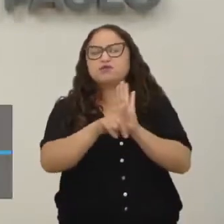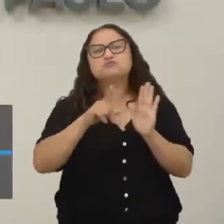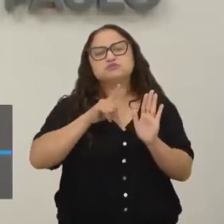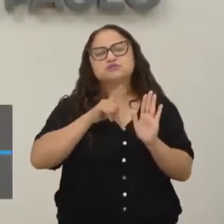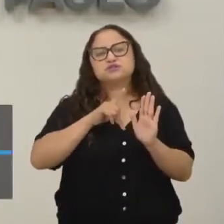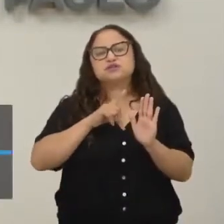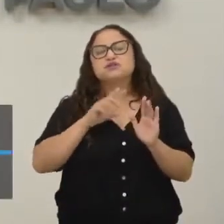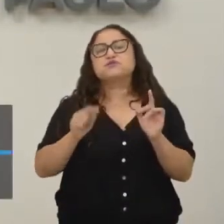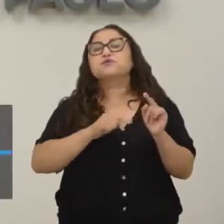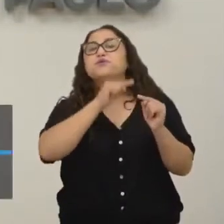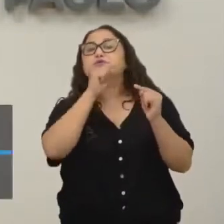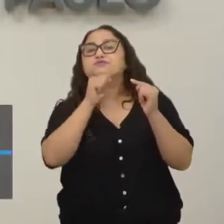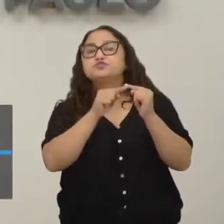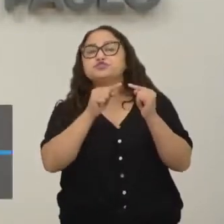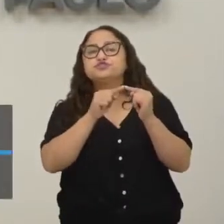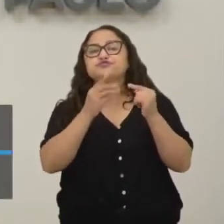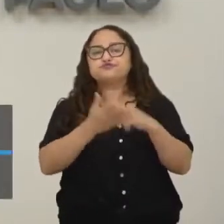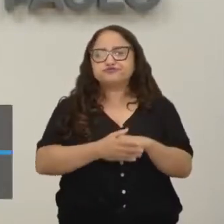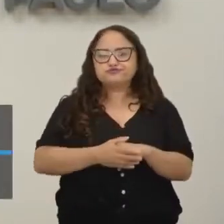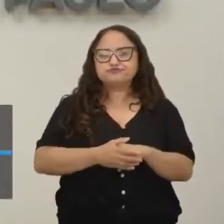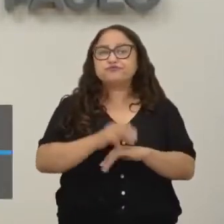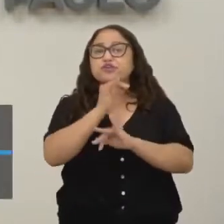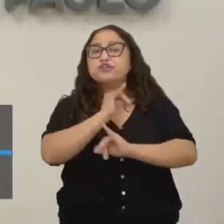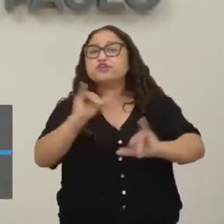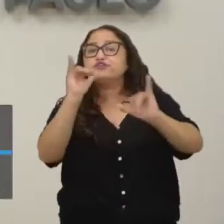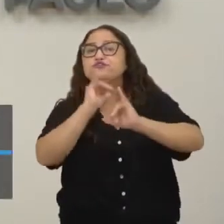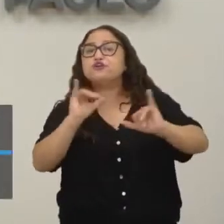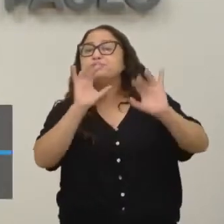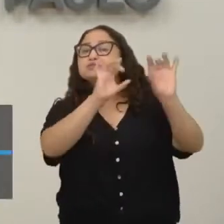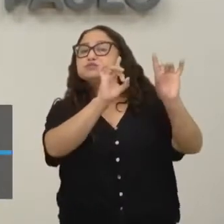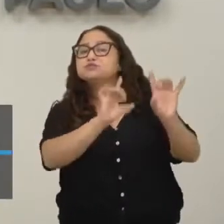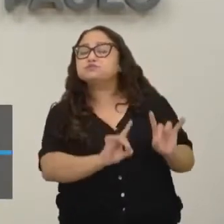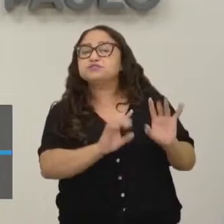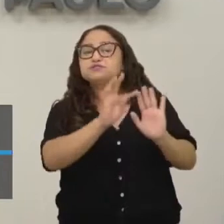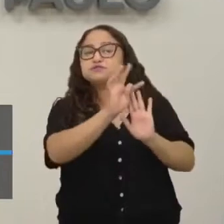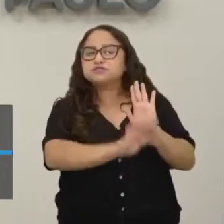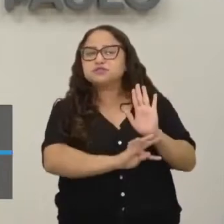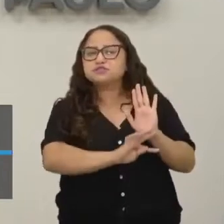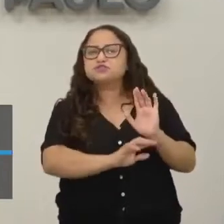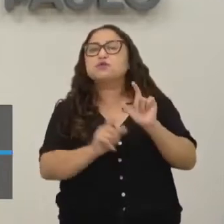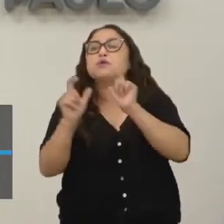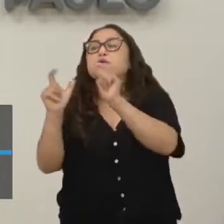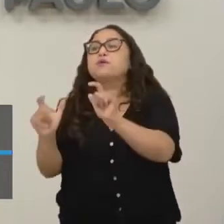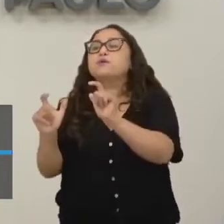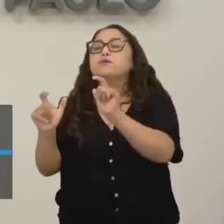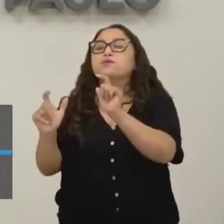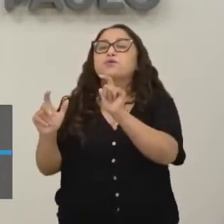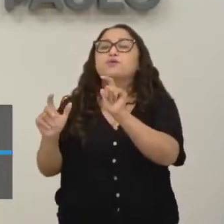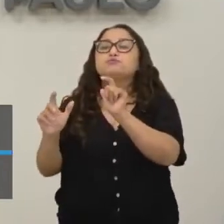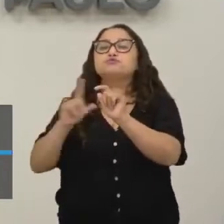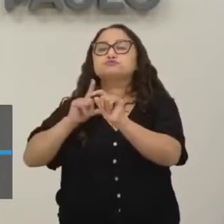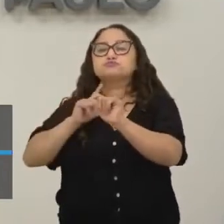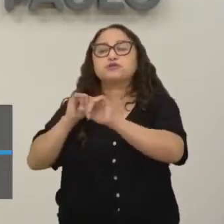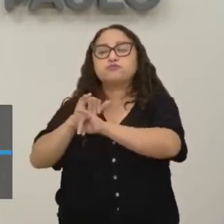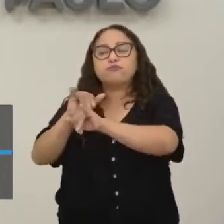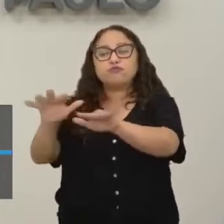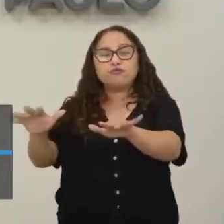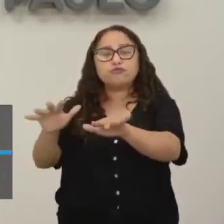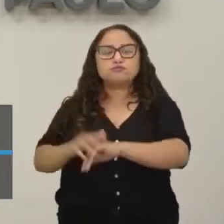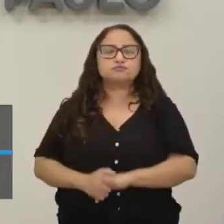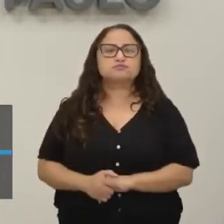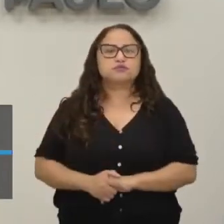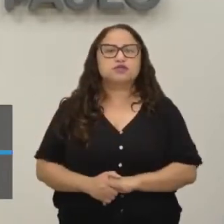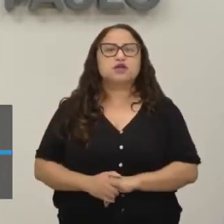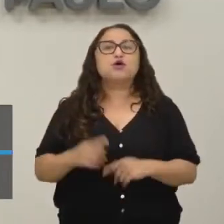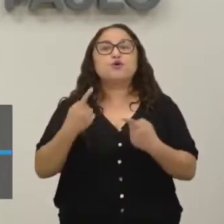Qual é a finalidade? Qual é a informação específica do texto e para qual público-alvo? Por quê? Porque todas essas intenções elas